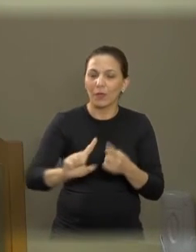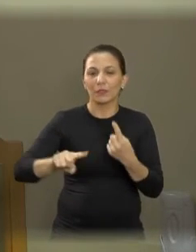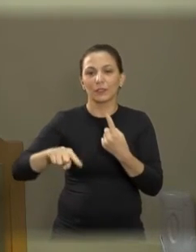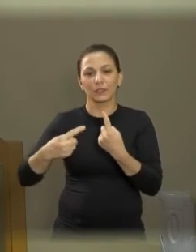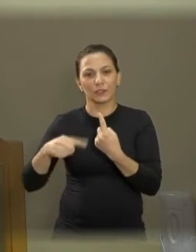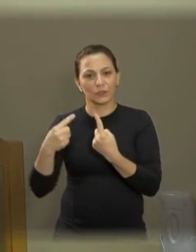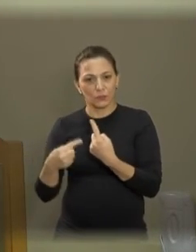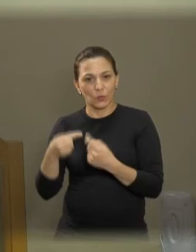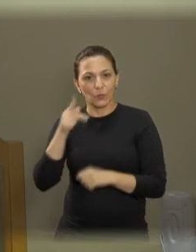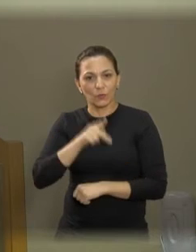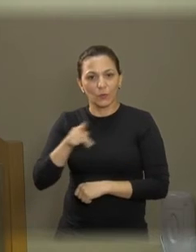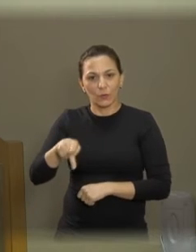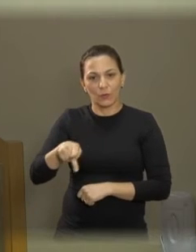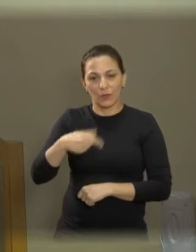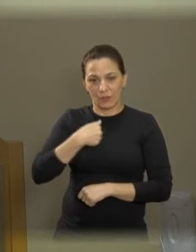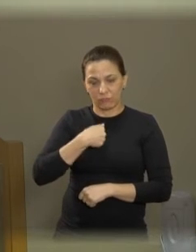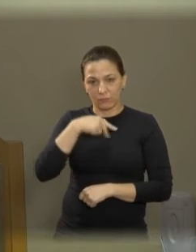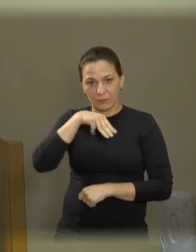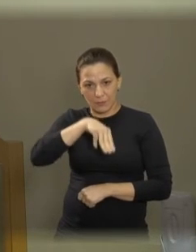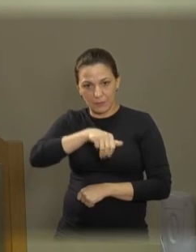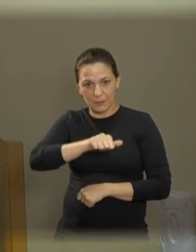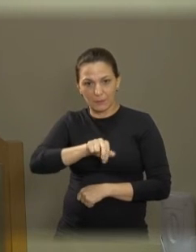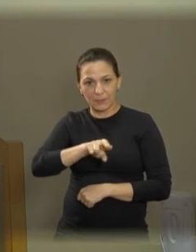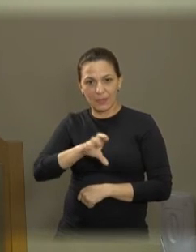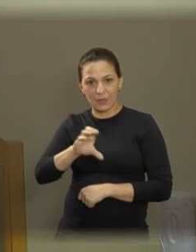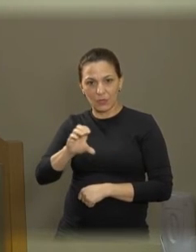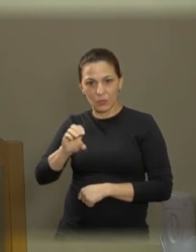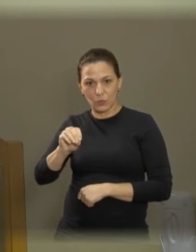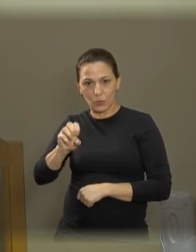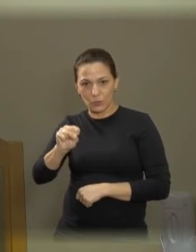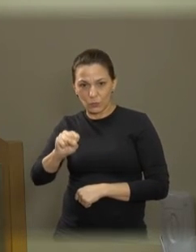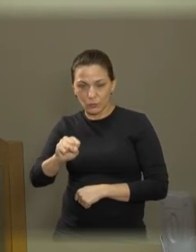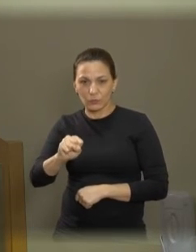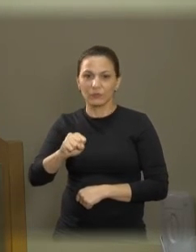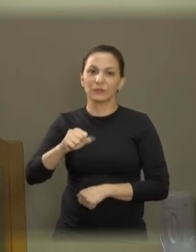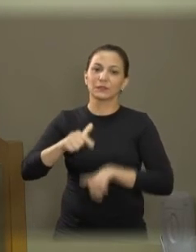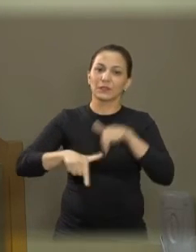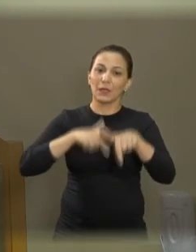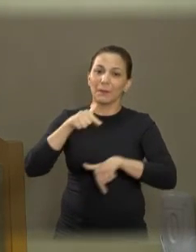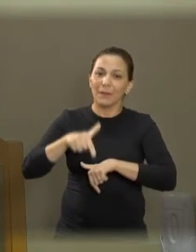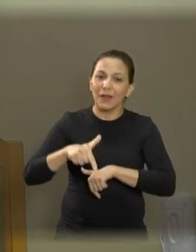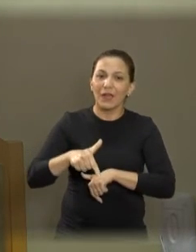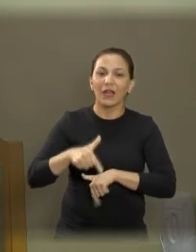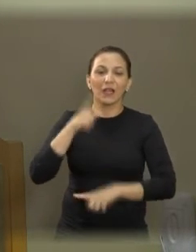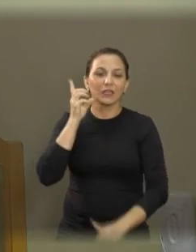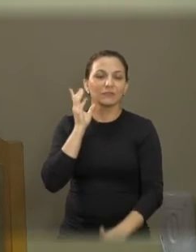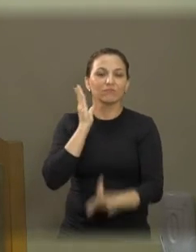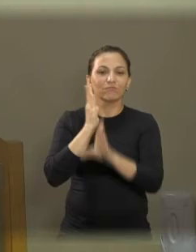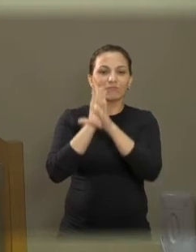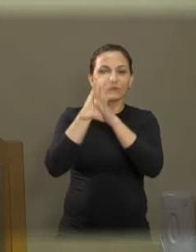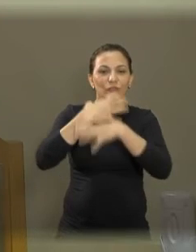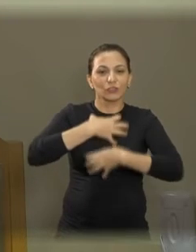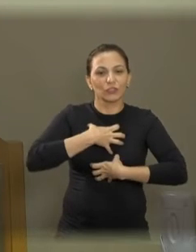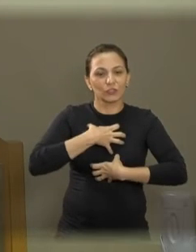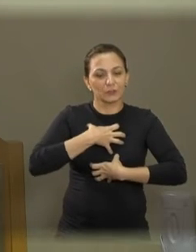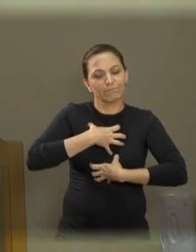desafio, o professor Marcos vai trabalhar com a cosmetologia, e eu precisava encontrar caminhos para a aula.